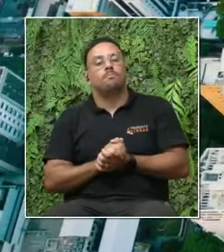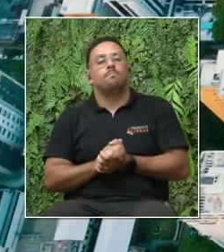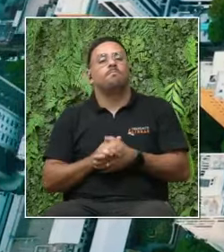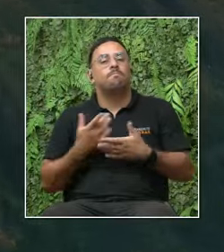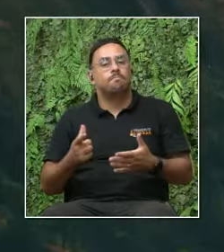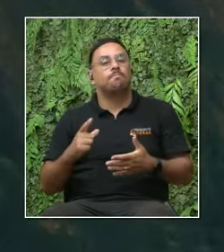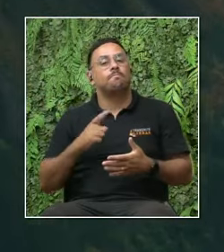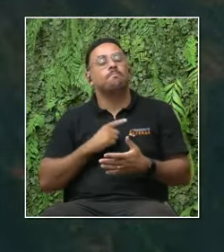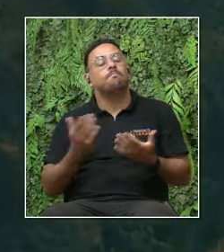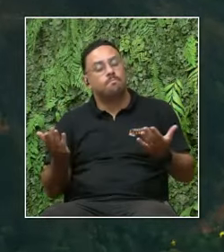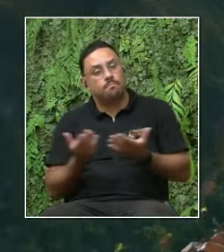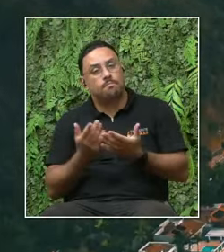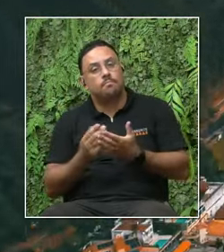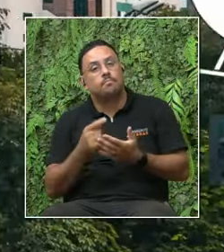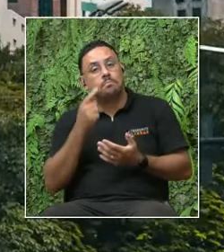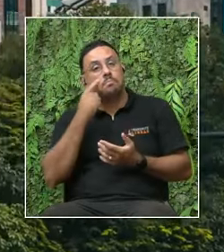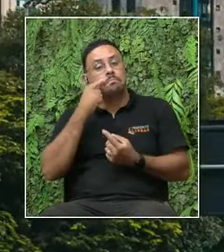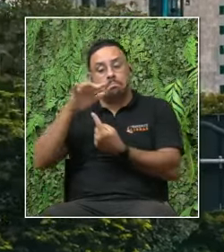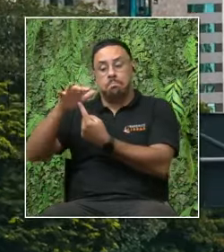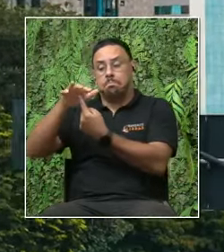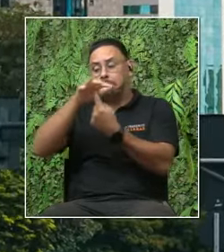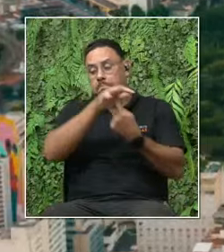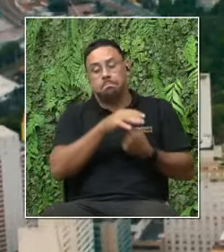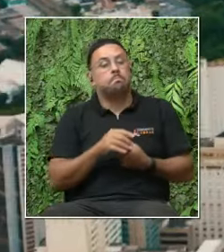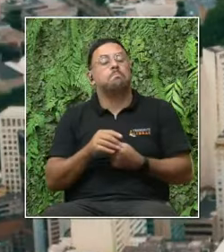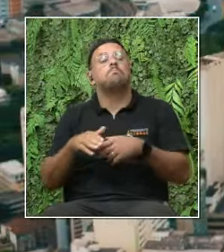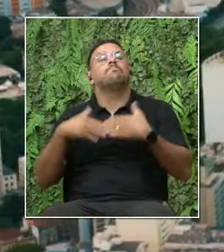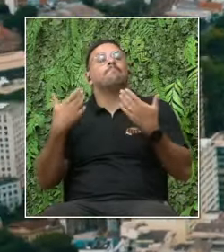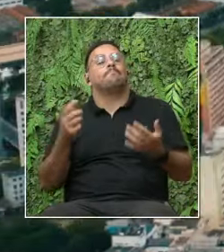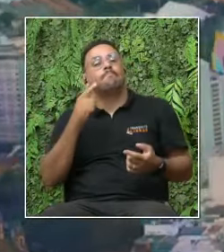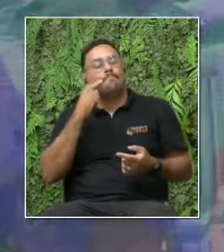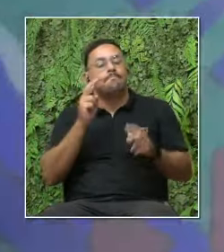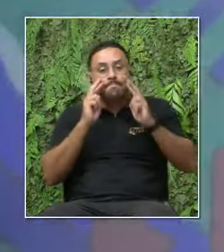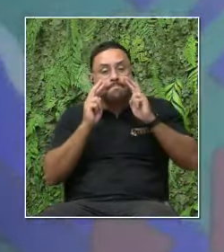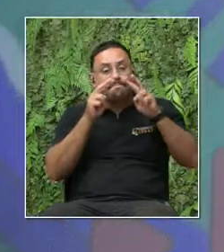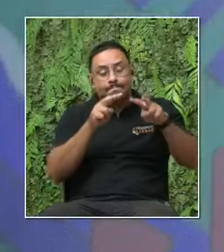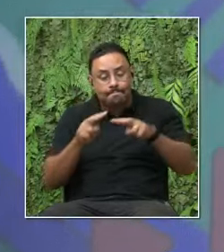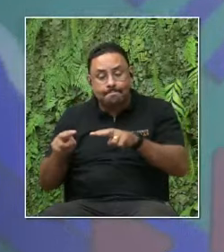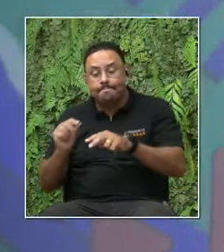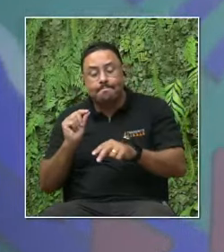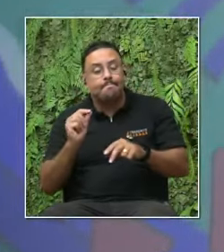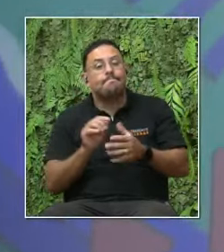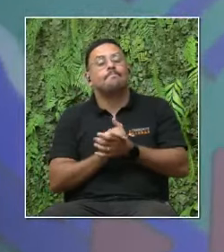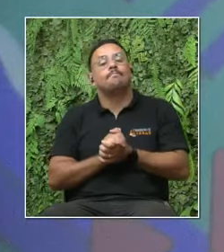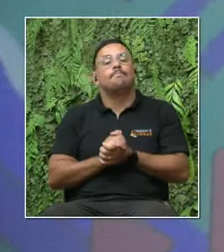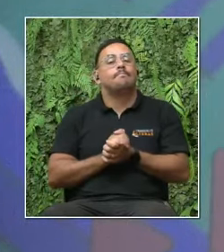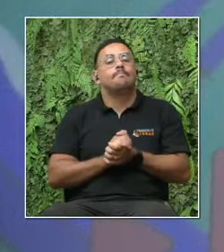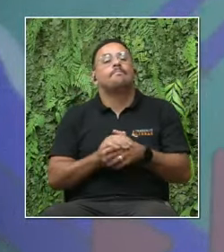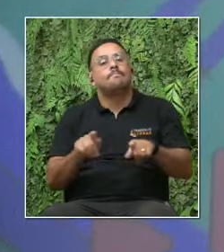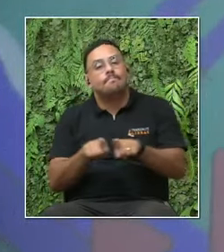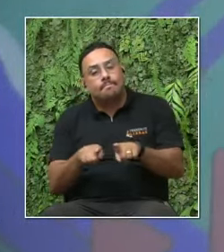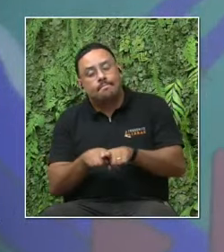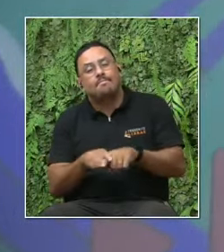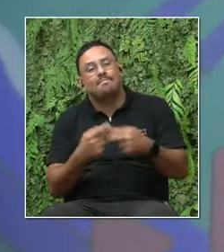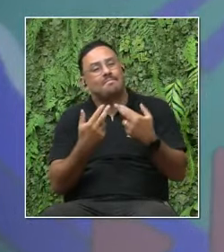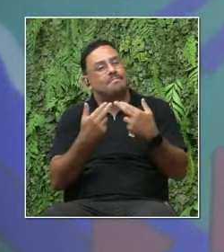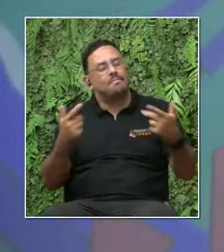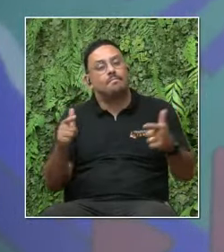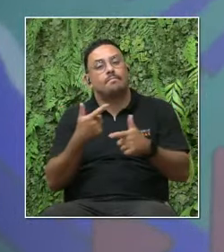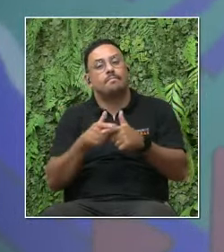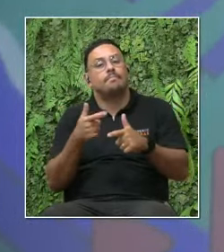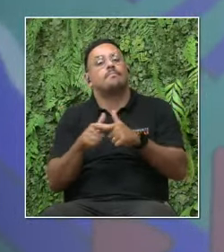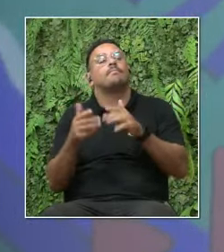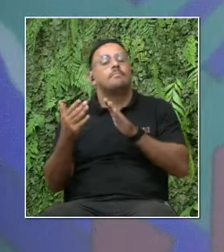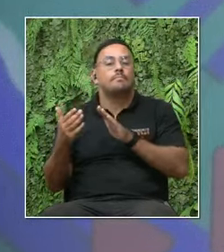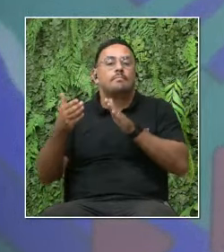então tivemos aí a visão de cima e agora vamos saber a visão debaixo de quem teve também muitos problemas para